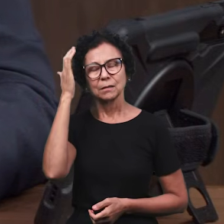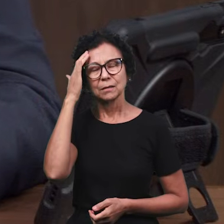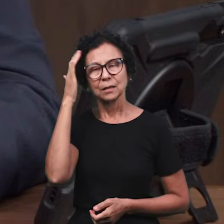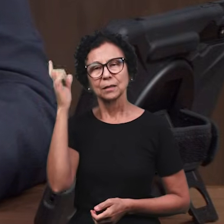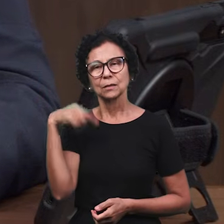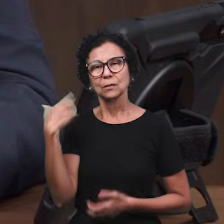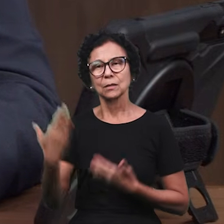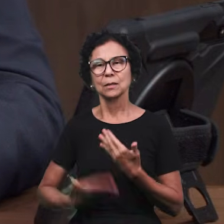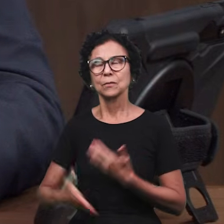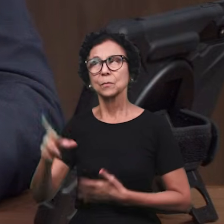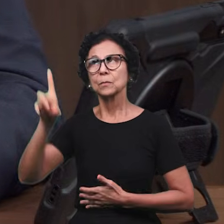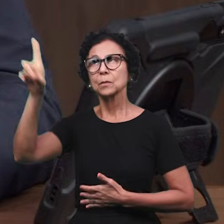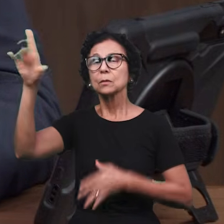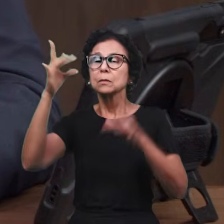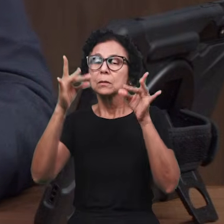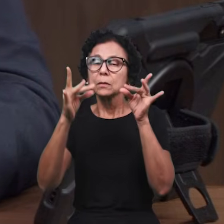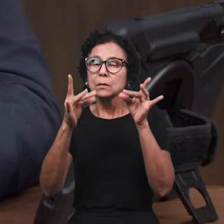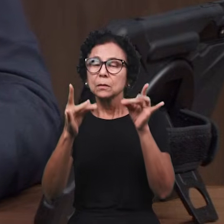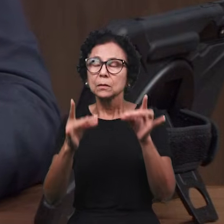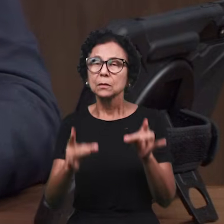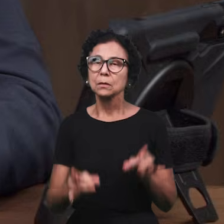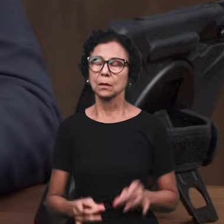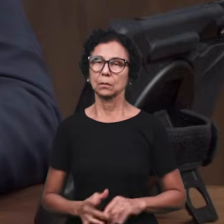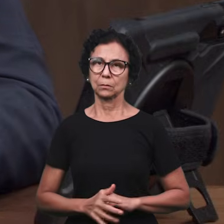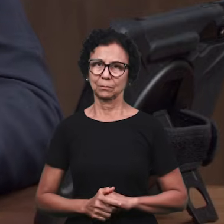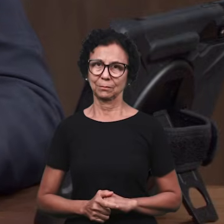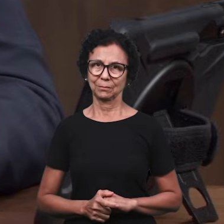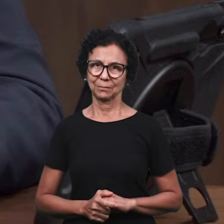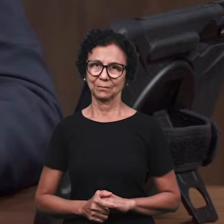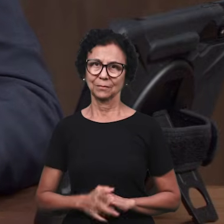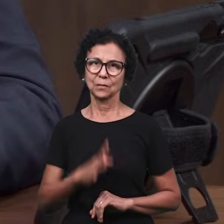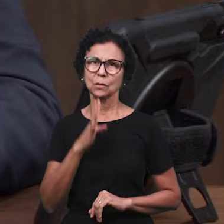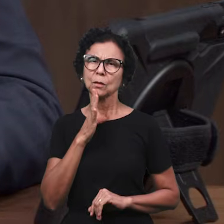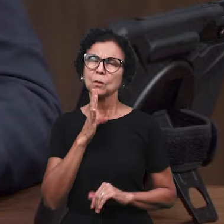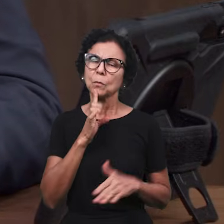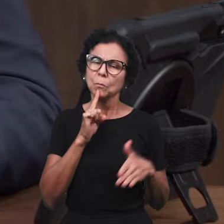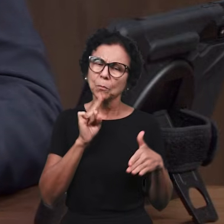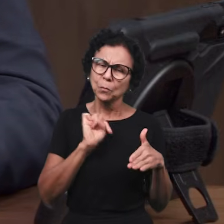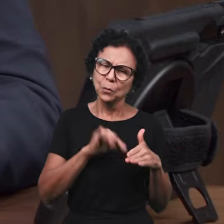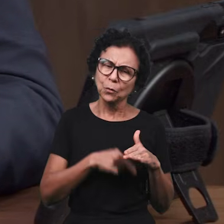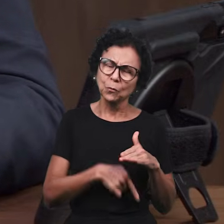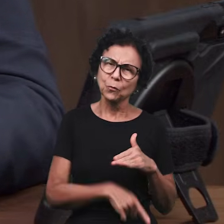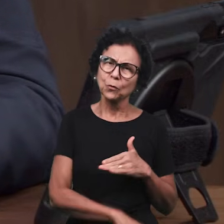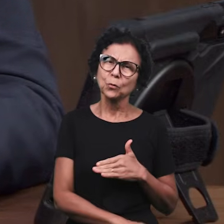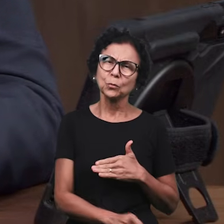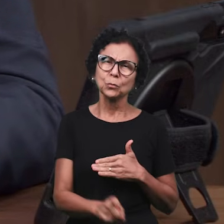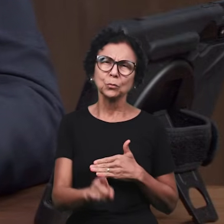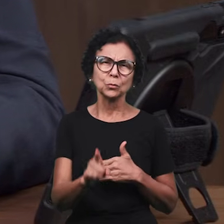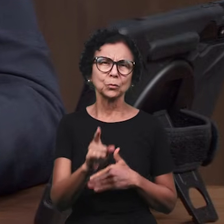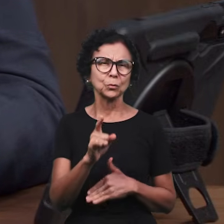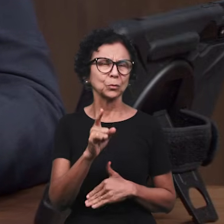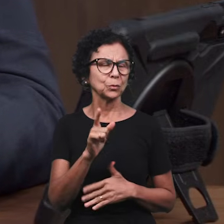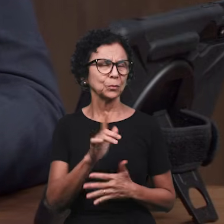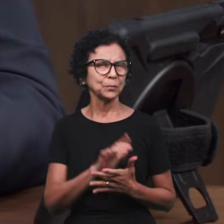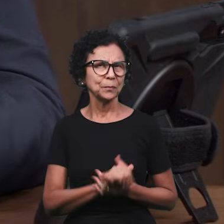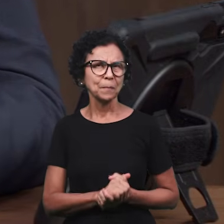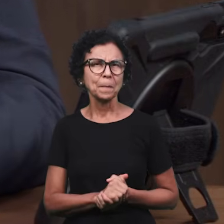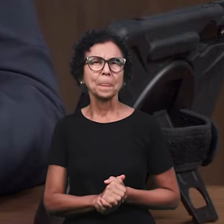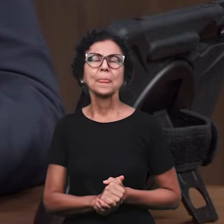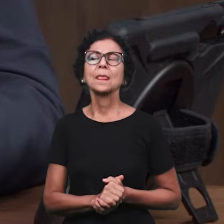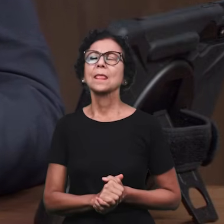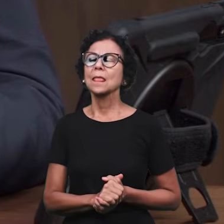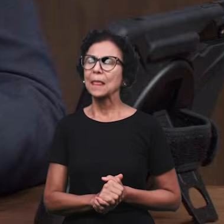Deus de detalhes, o Deus que conhece o mais profundo, né, que destrincha, sabe